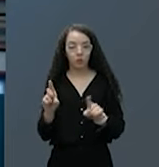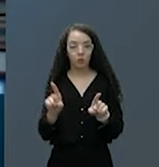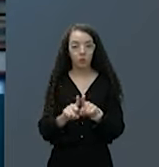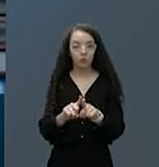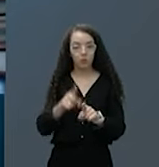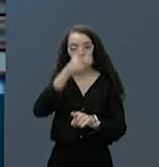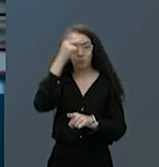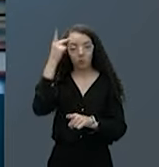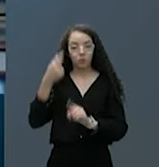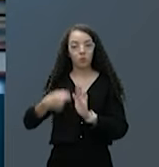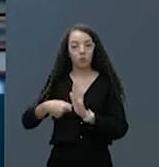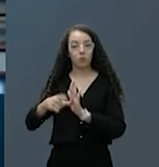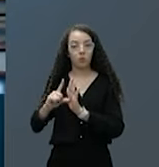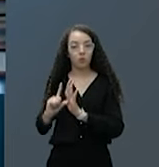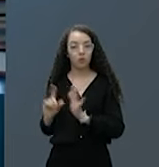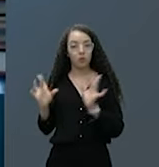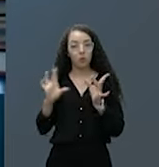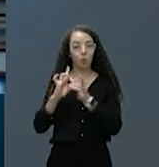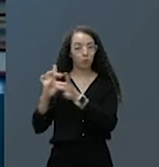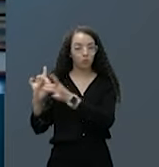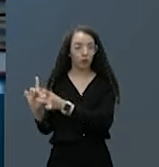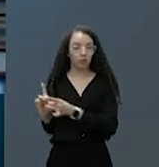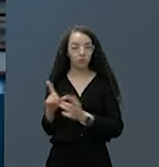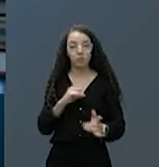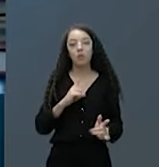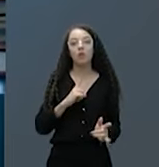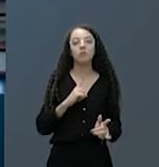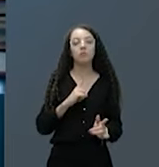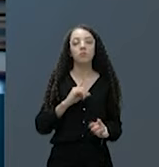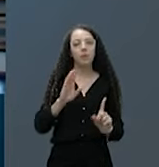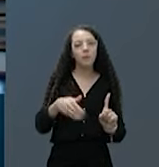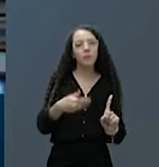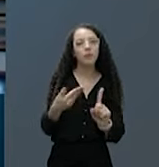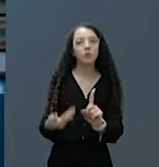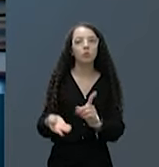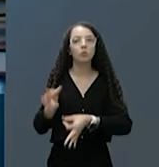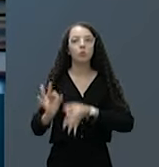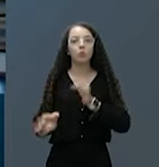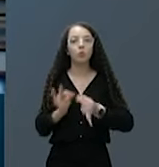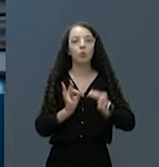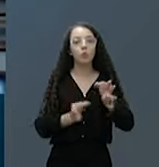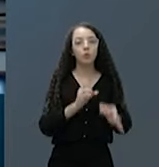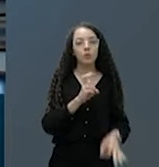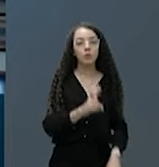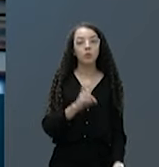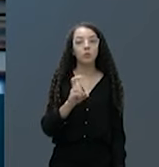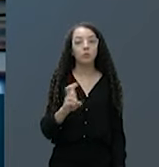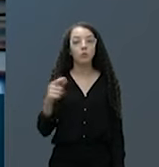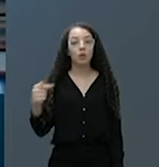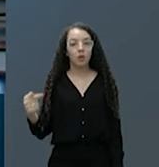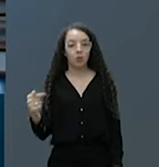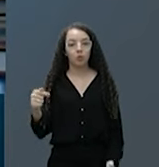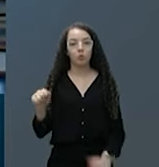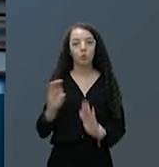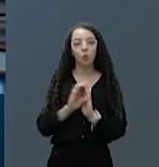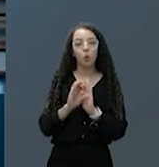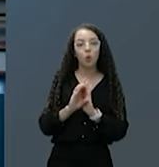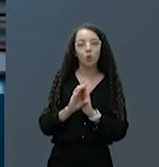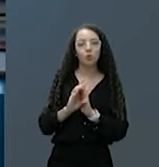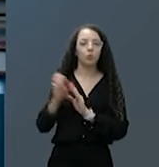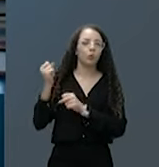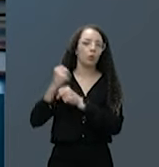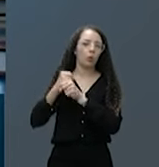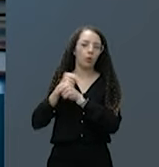ilustres julgadores, é importante relembrar que o 557 do Código Antigo, ele dava